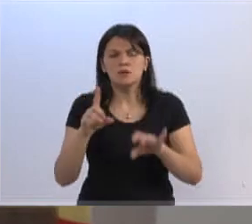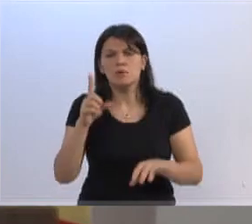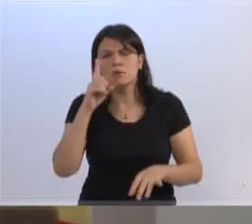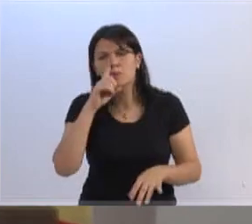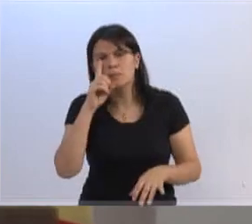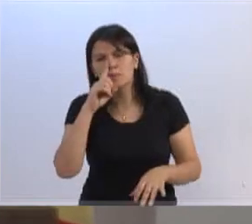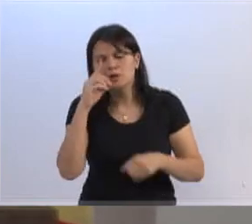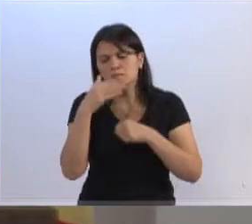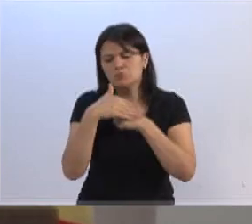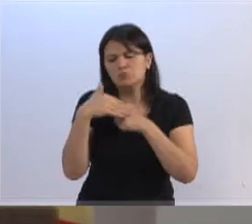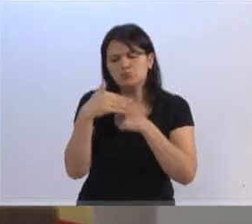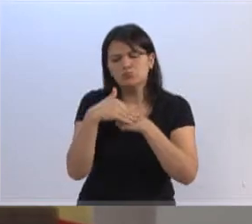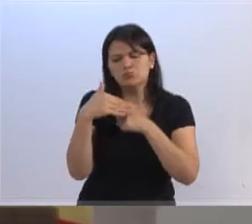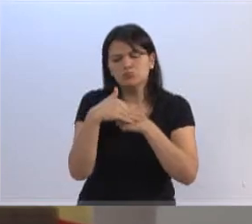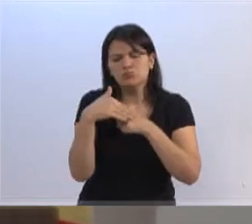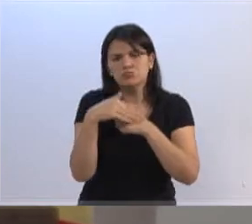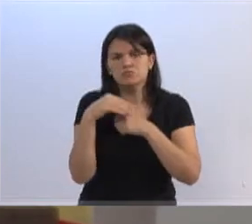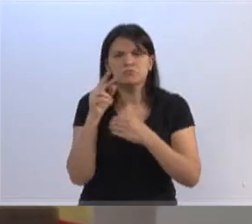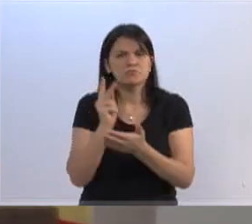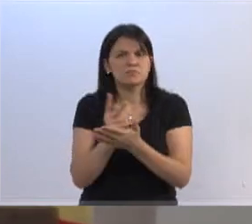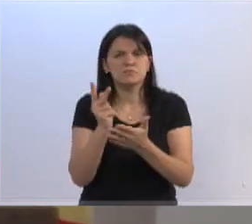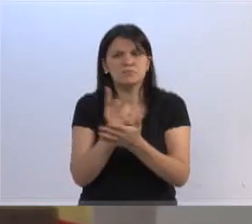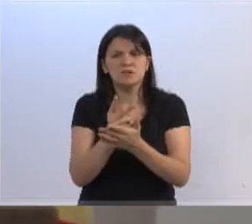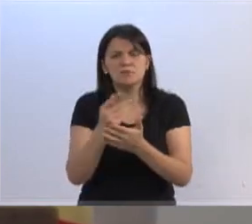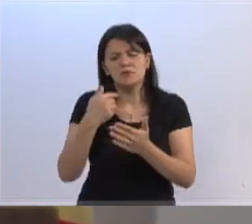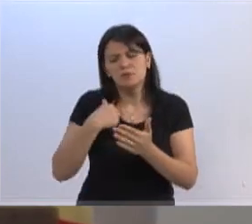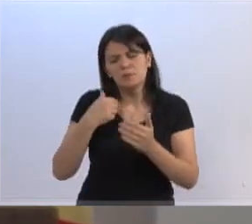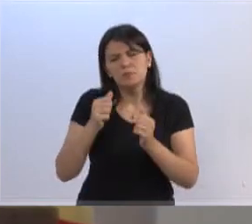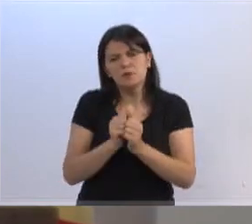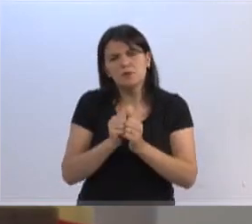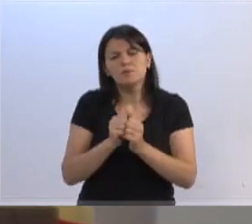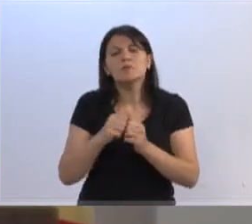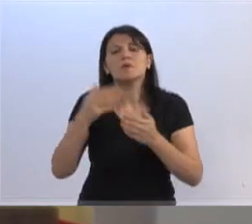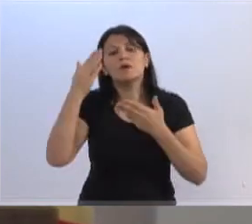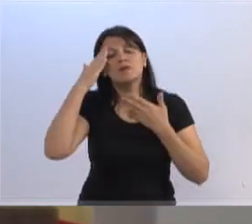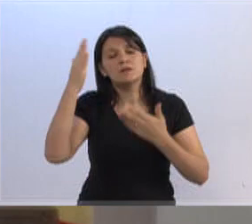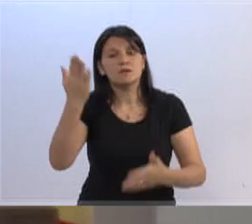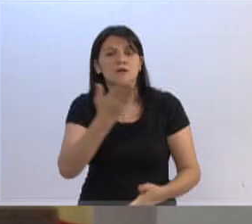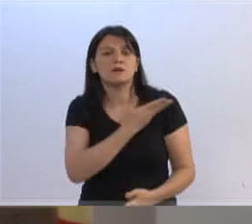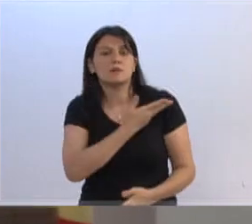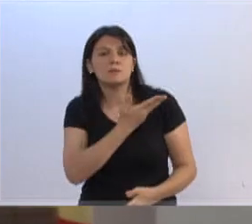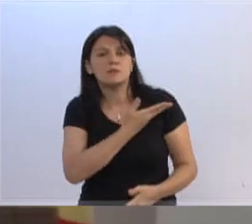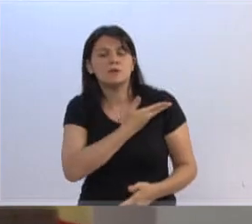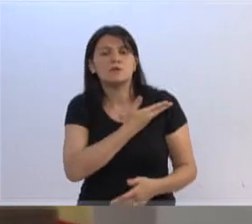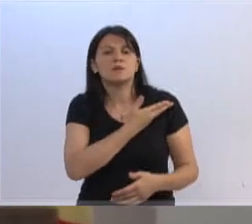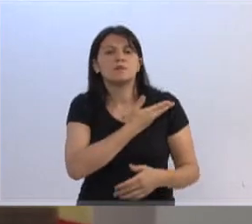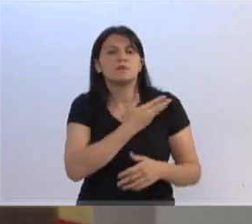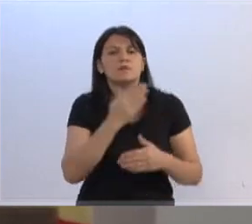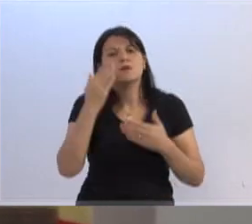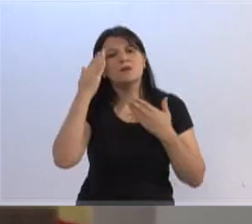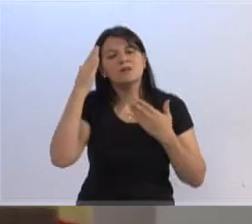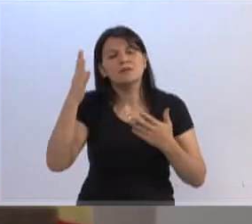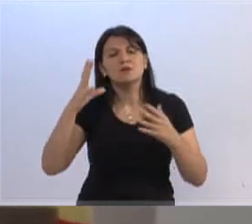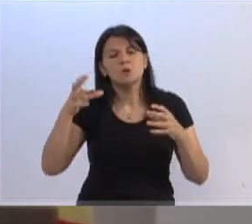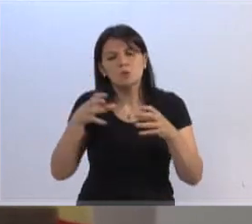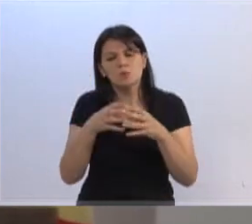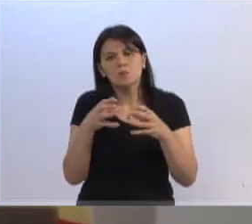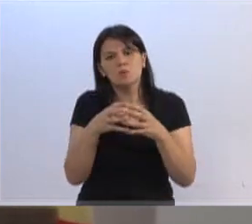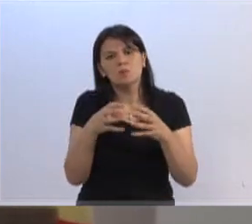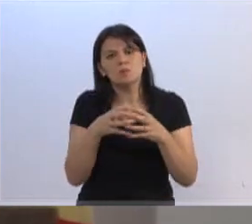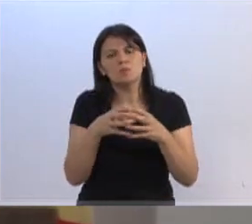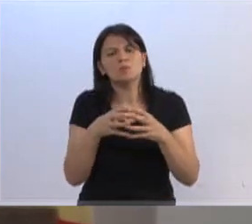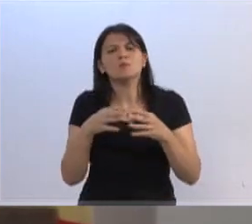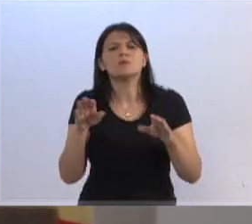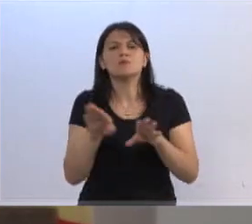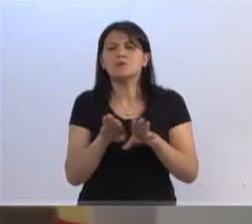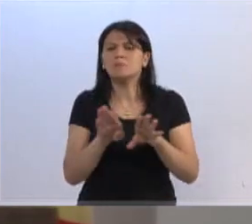por todo o carinho de me carregar, de trazer em relação ao mundo, agradecer a todos os meus amigos, agradecer a a minha equipe, a todos